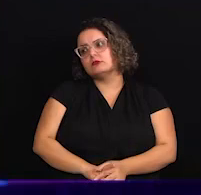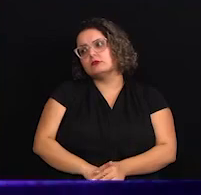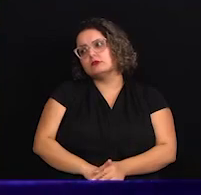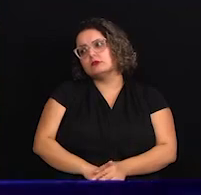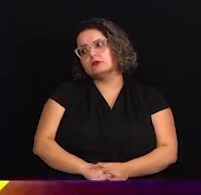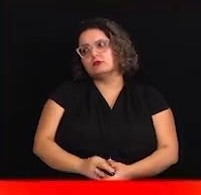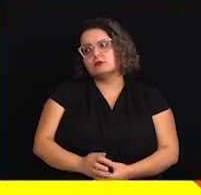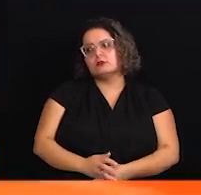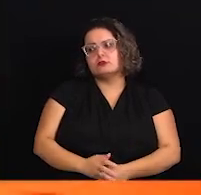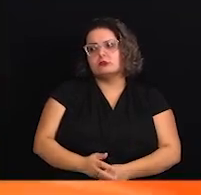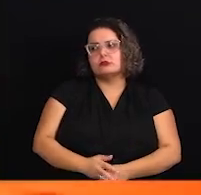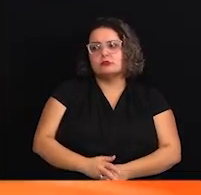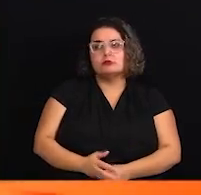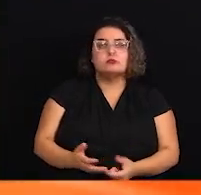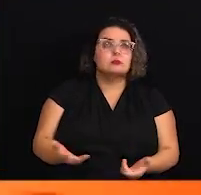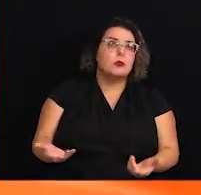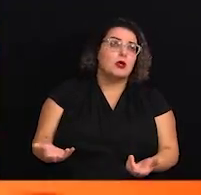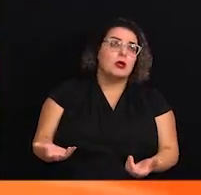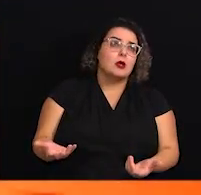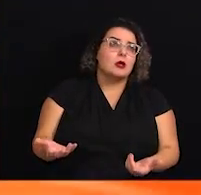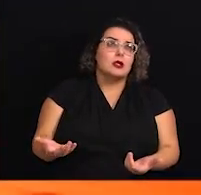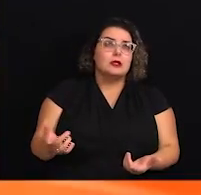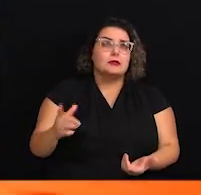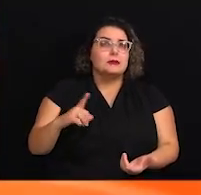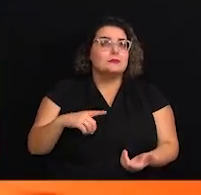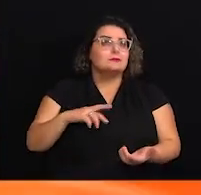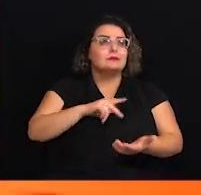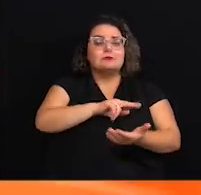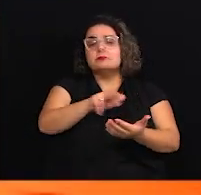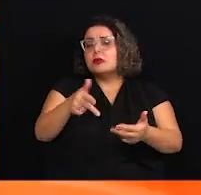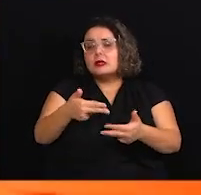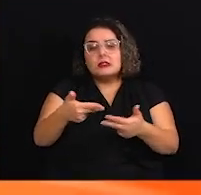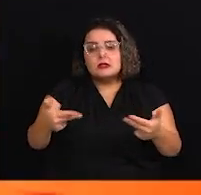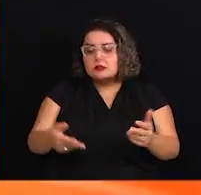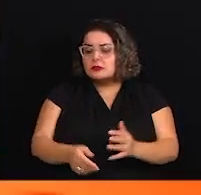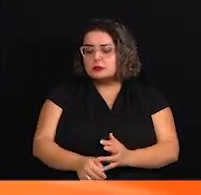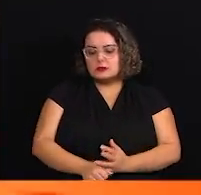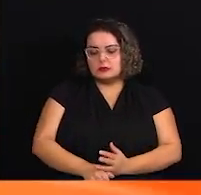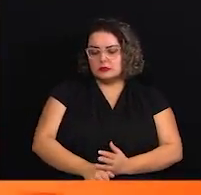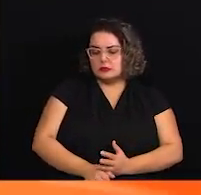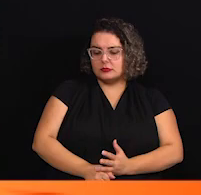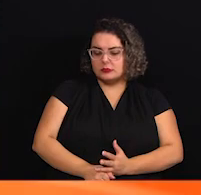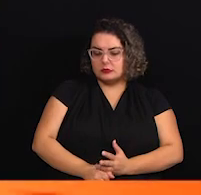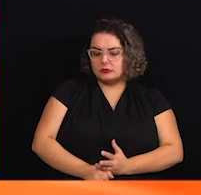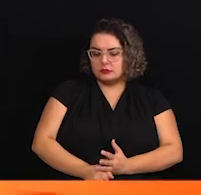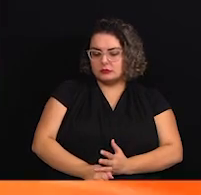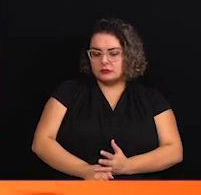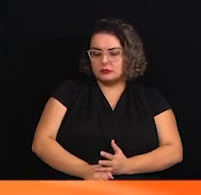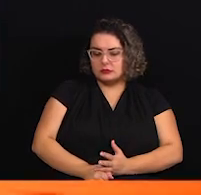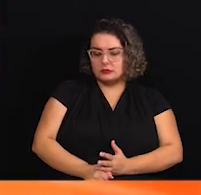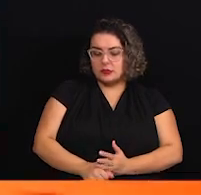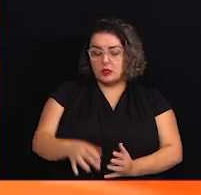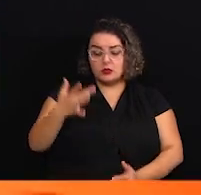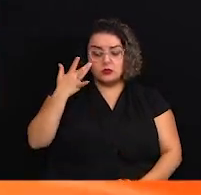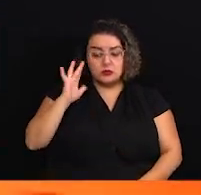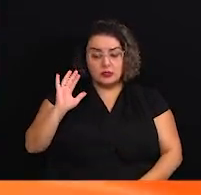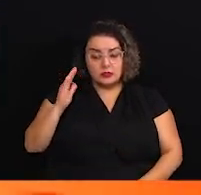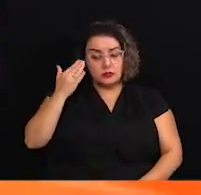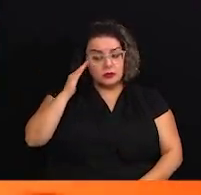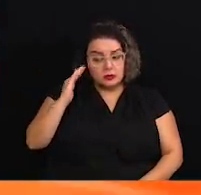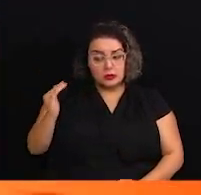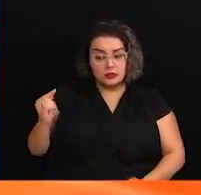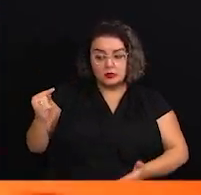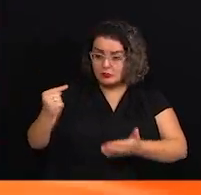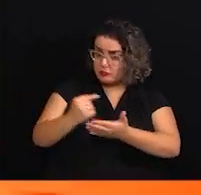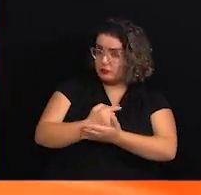Afinidade eu tenho por muita coisa, entendeu? Assim, não sei se eu entendi tua pergunta, Michel, mas eu acho